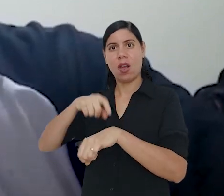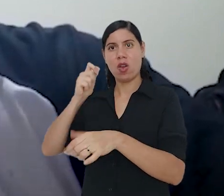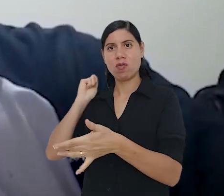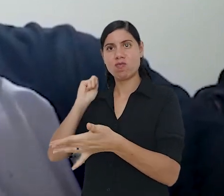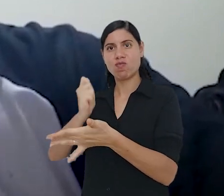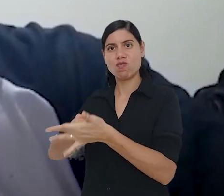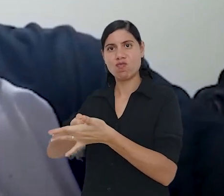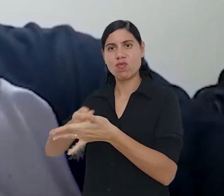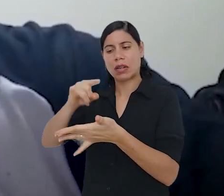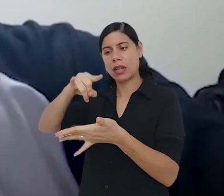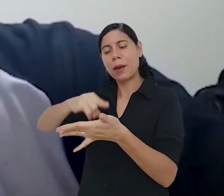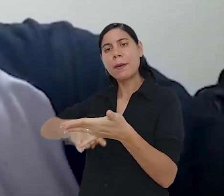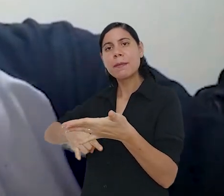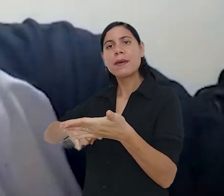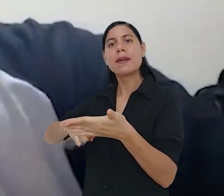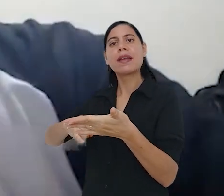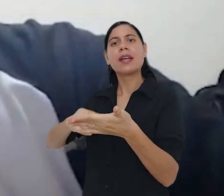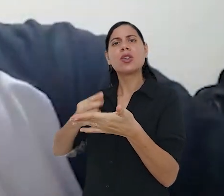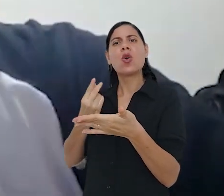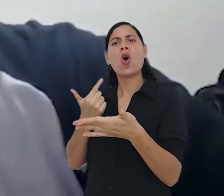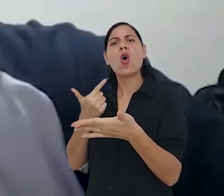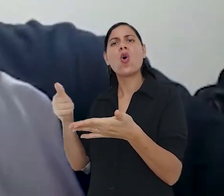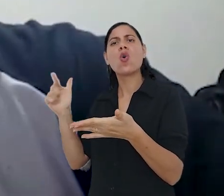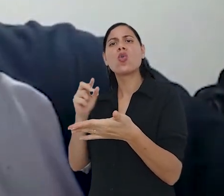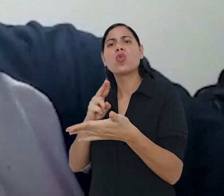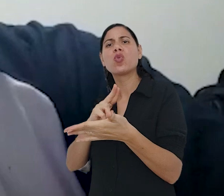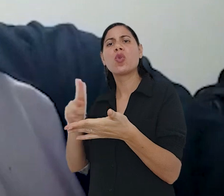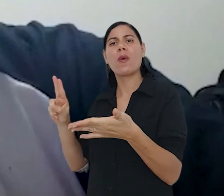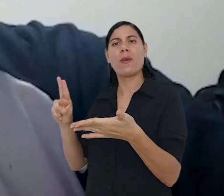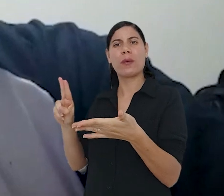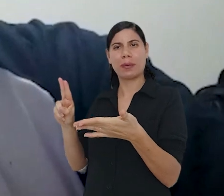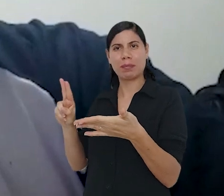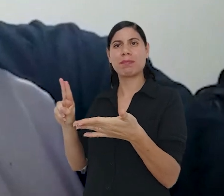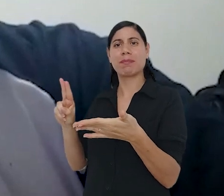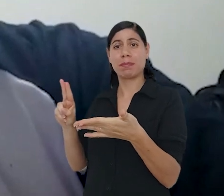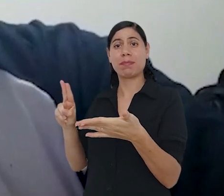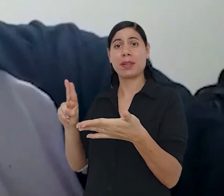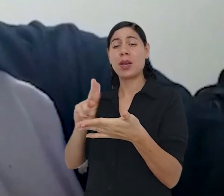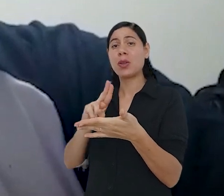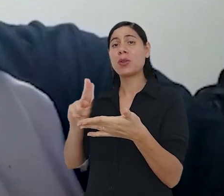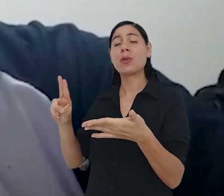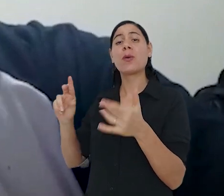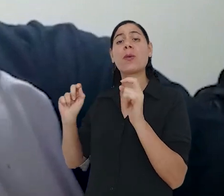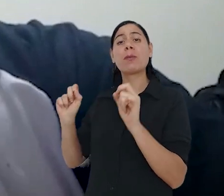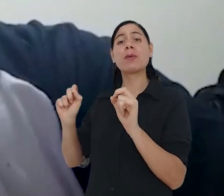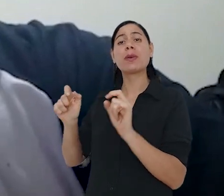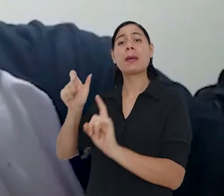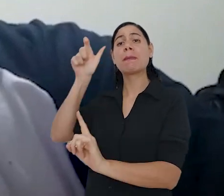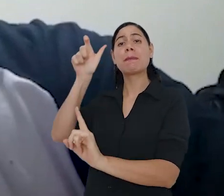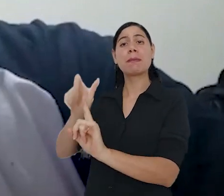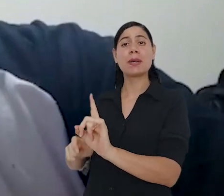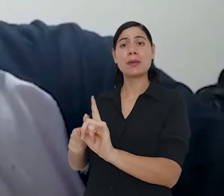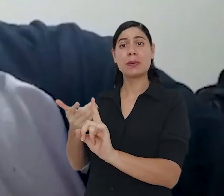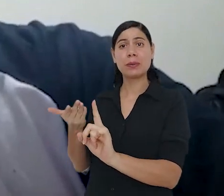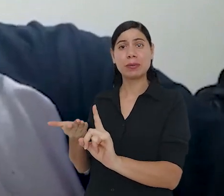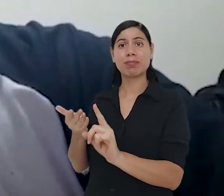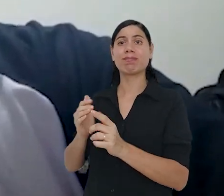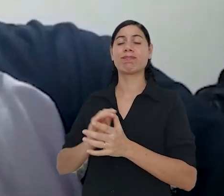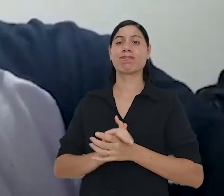momento que ela foi pagar o boleto era um nome e também não era um nome de uma empresa, era um nome pessoa física.